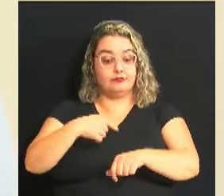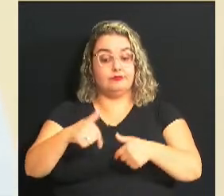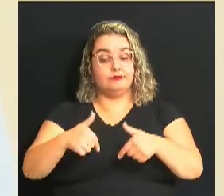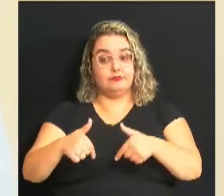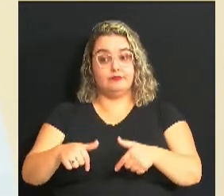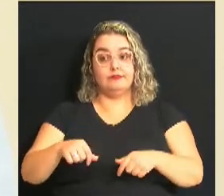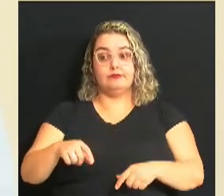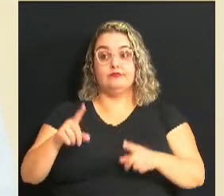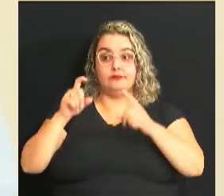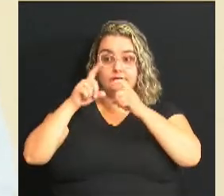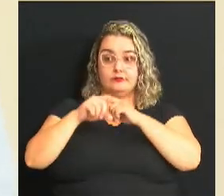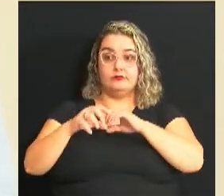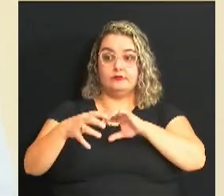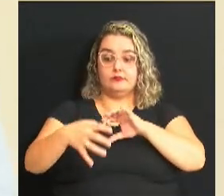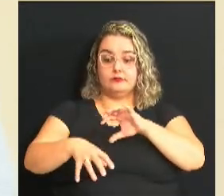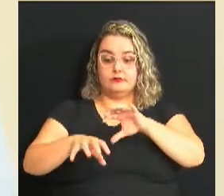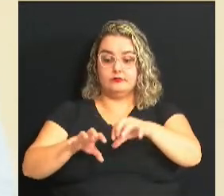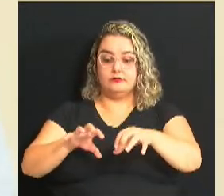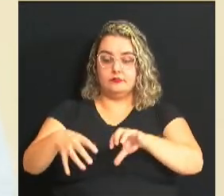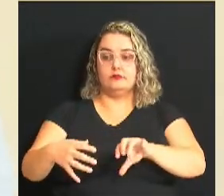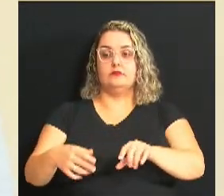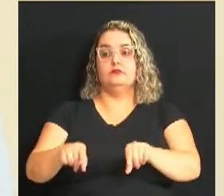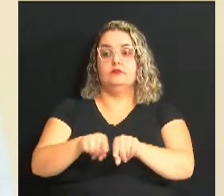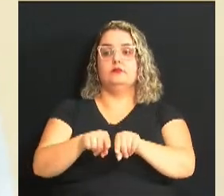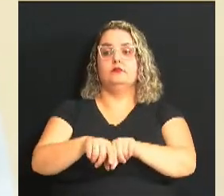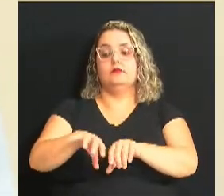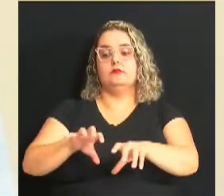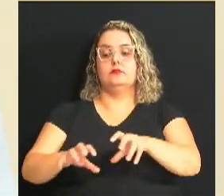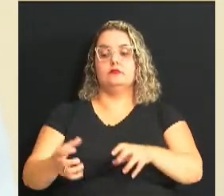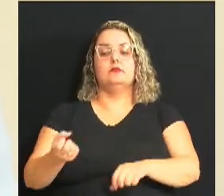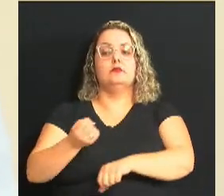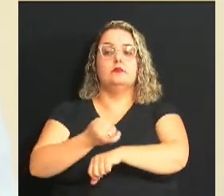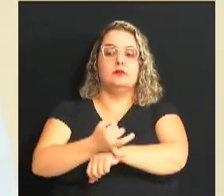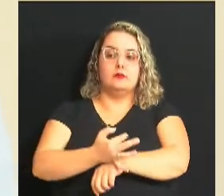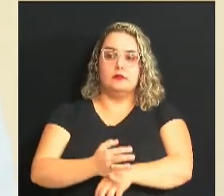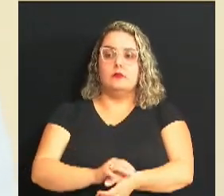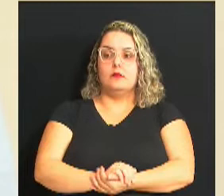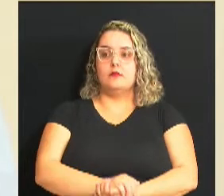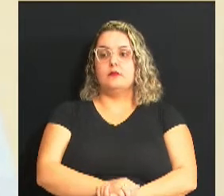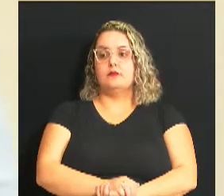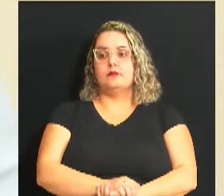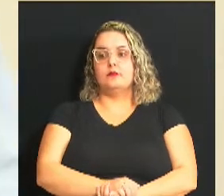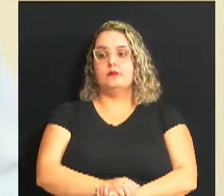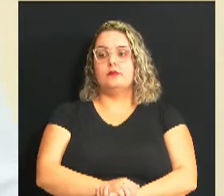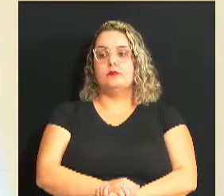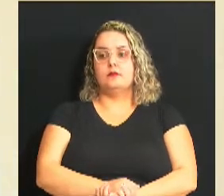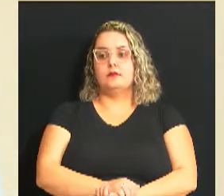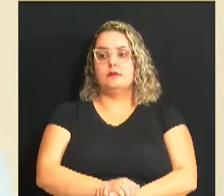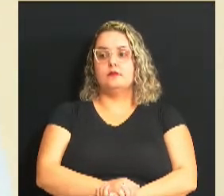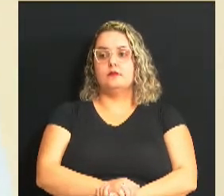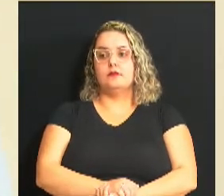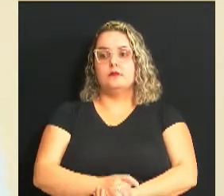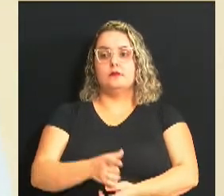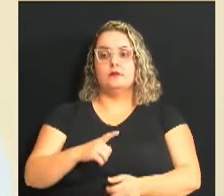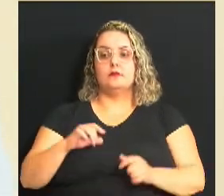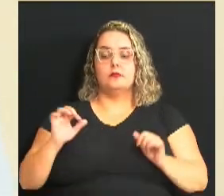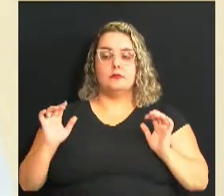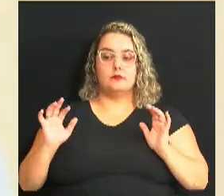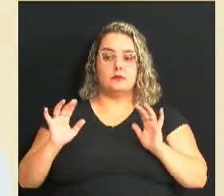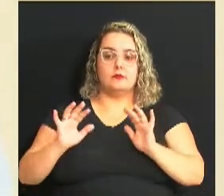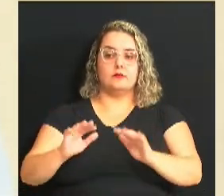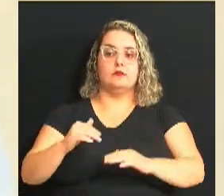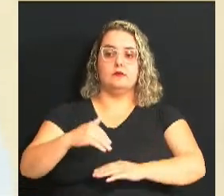as montagens e desmontagens vão até de madrugada, né? Então, a gente tem ali ocupação durante